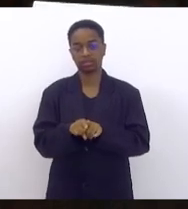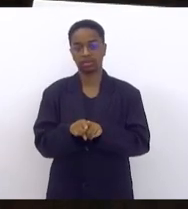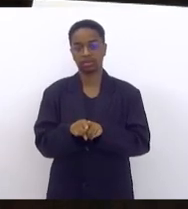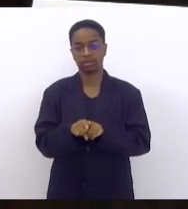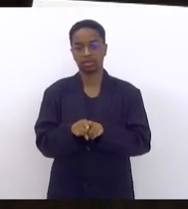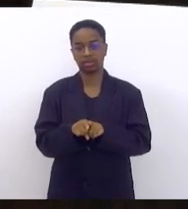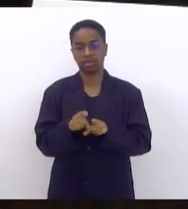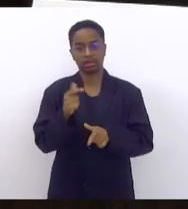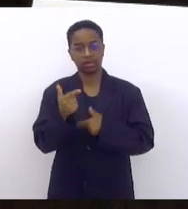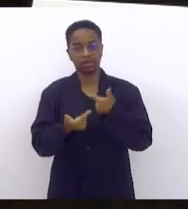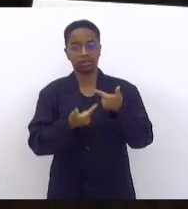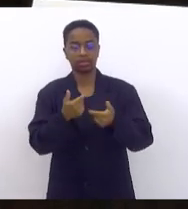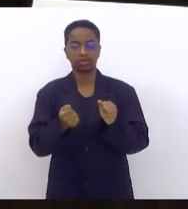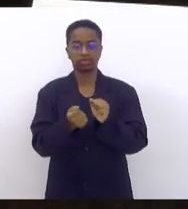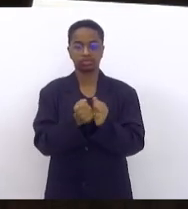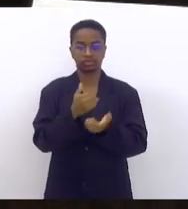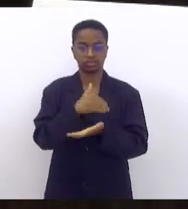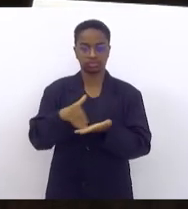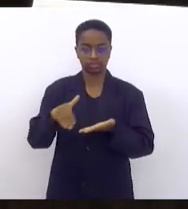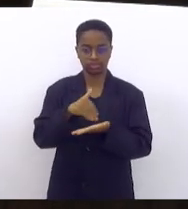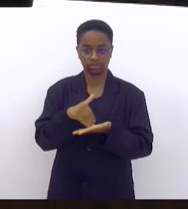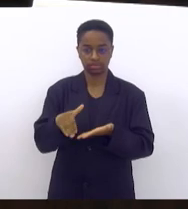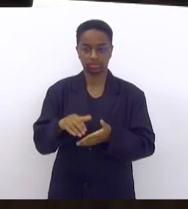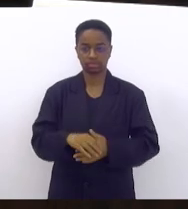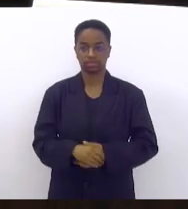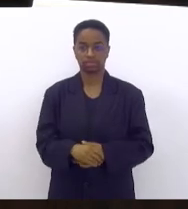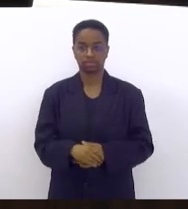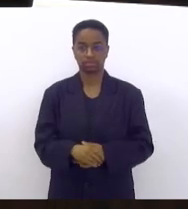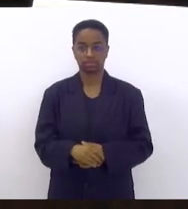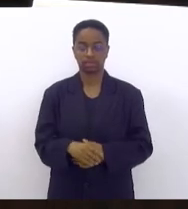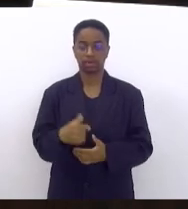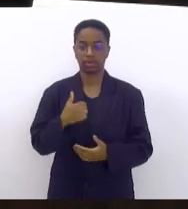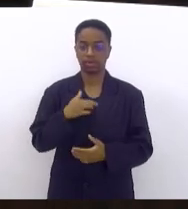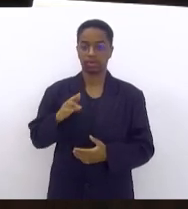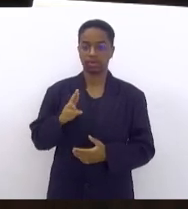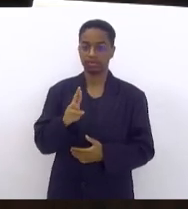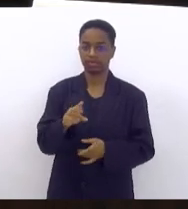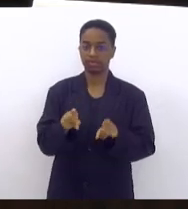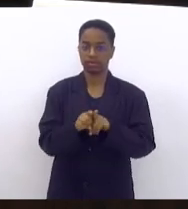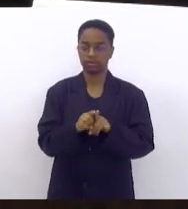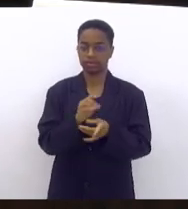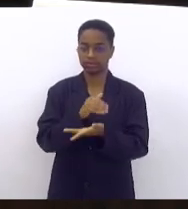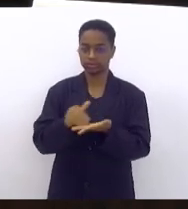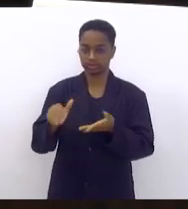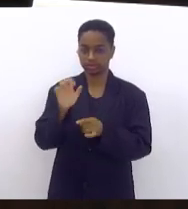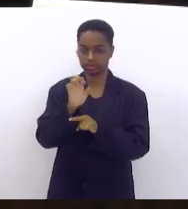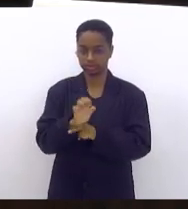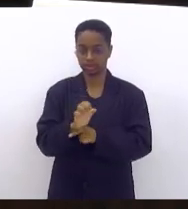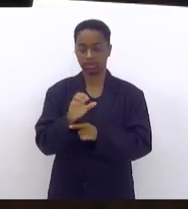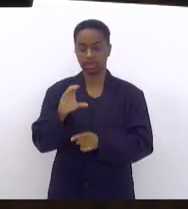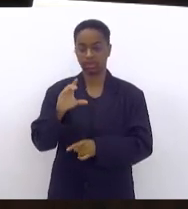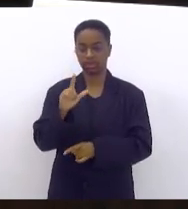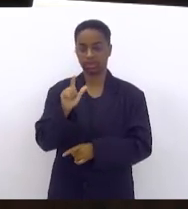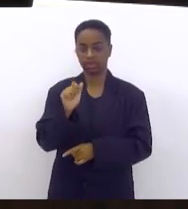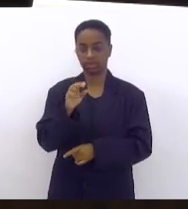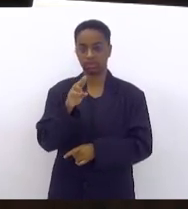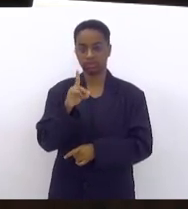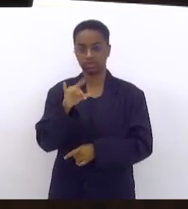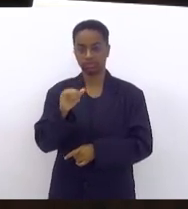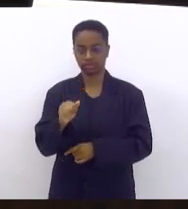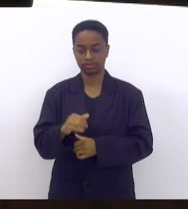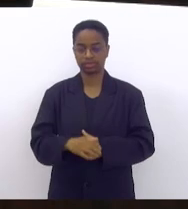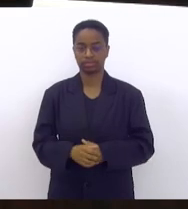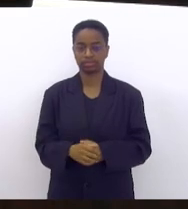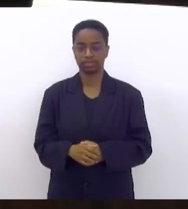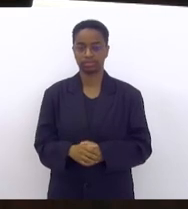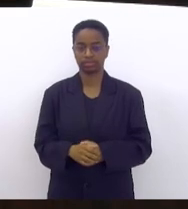do trabalho da secretaria. Estou aqui representando também a nossa secretária de Estado, doutora Cláudia Mello,